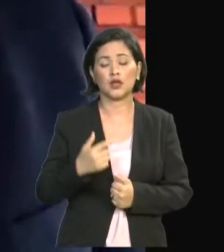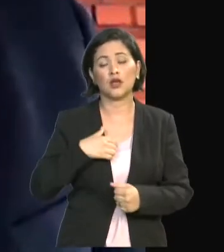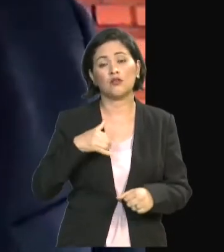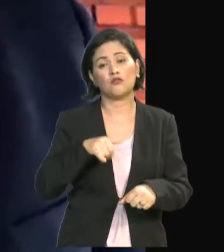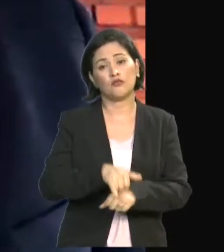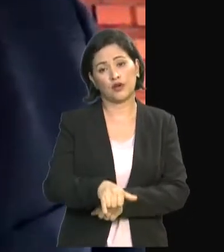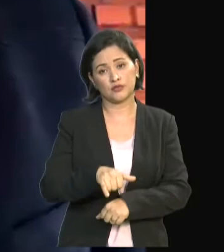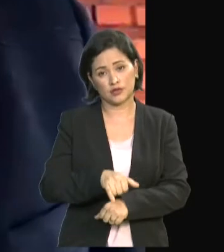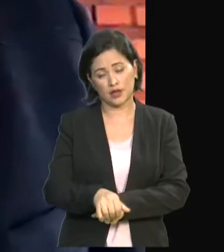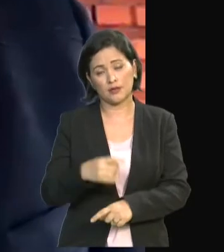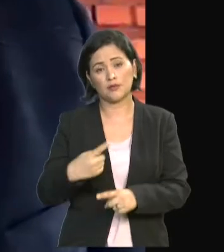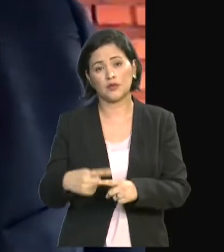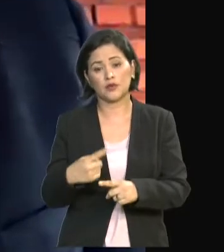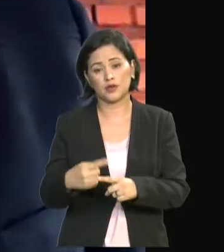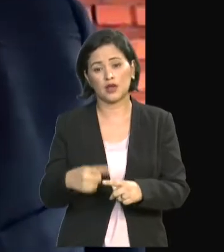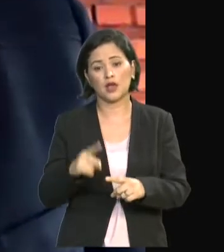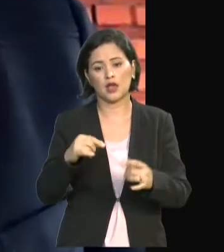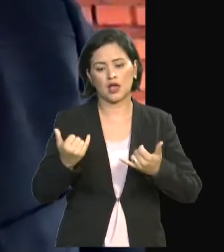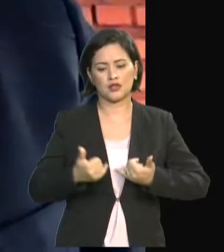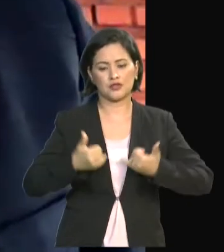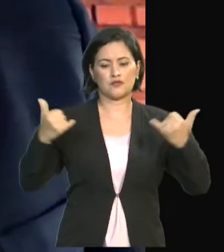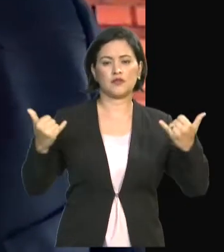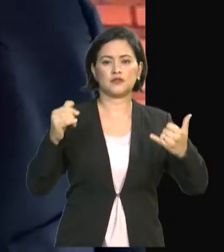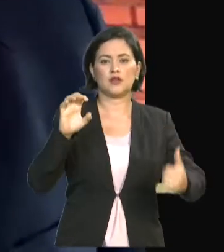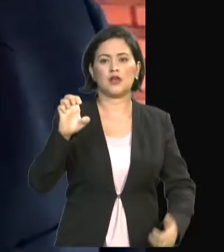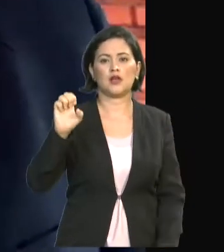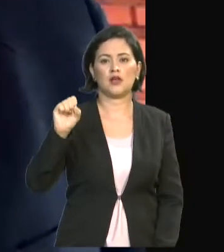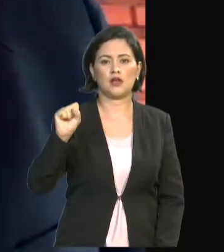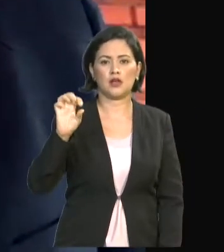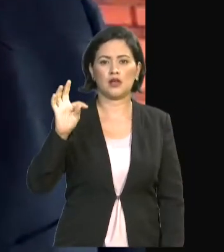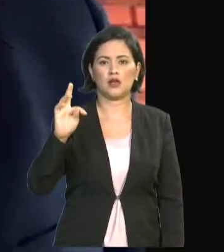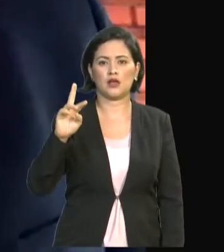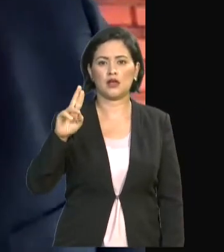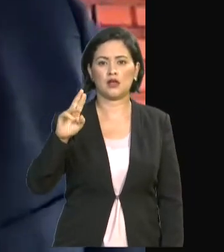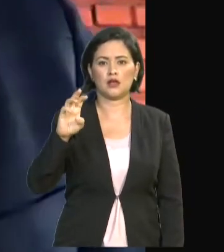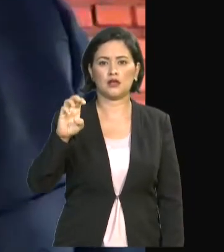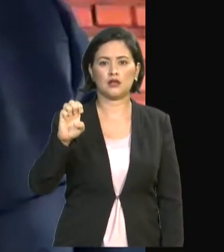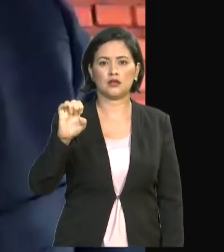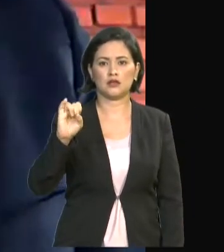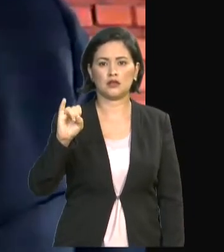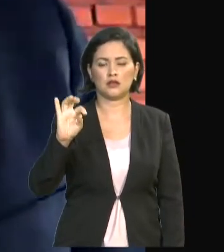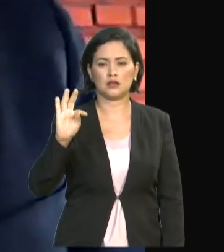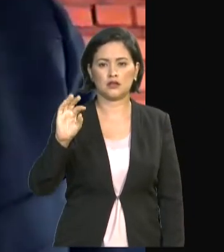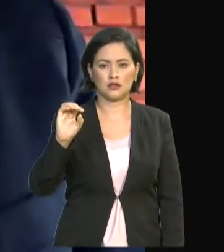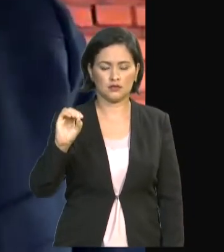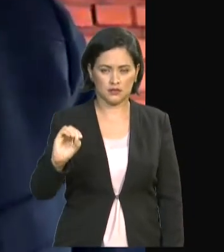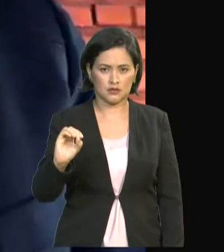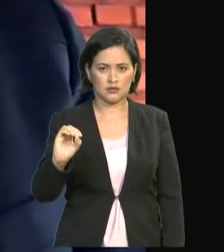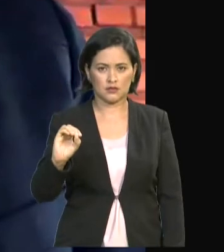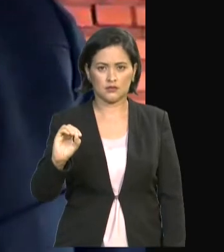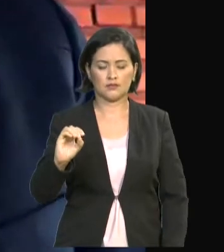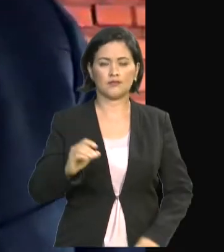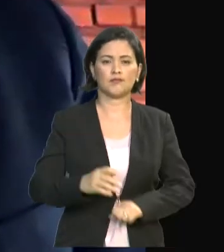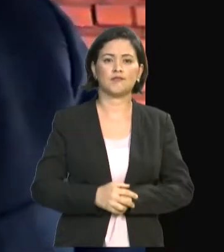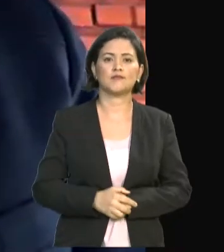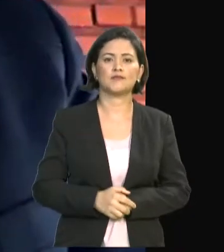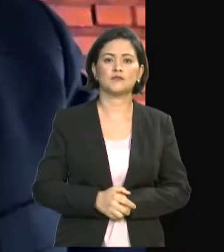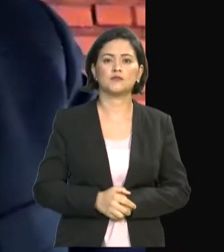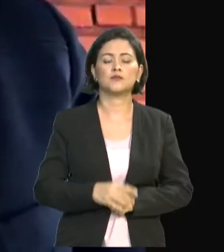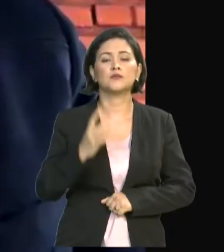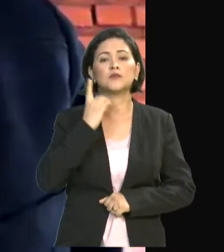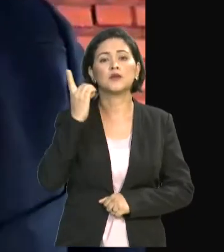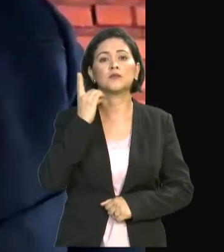Estreito, mas serei muito bem representado pelos meus colegas, em especial pelo Carlinho Florencio, que é o vice-presidente, vai presidir, portanto, a reunião.